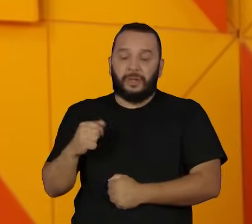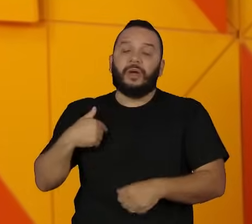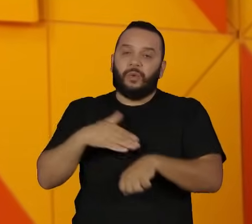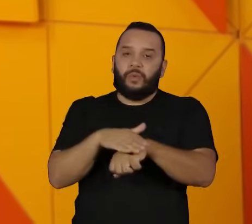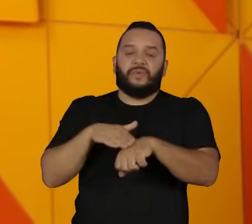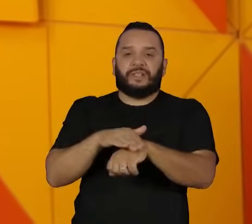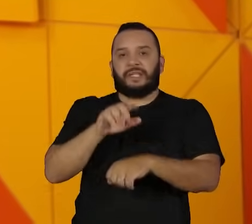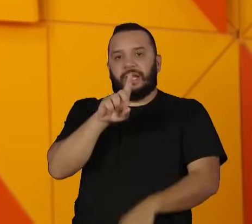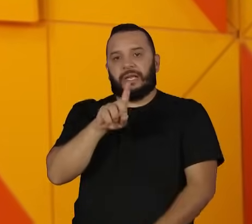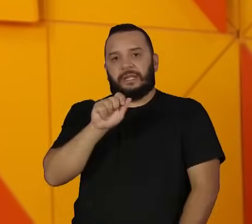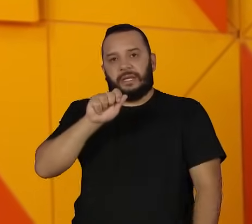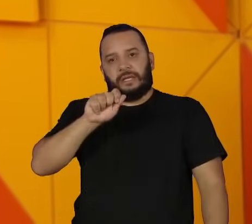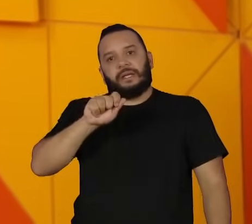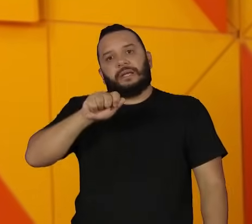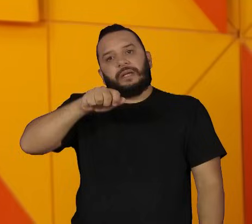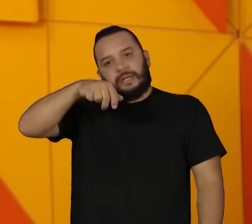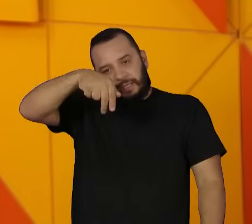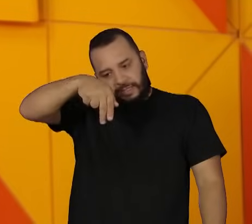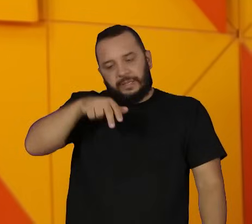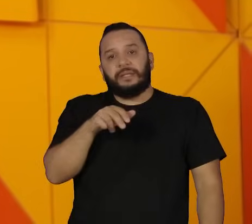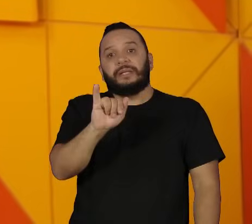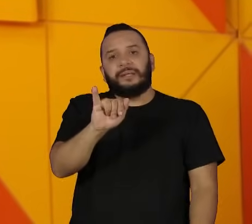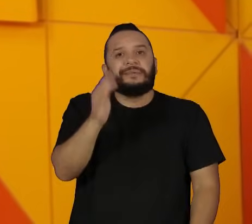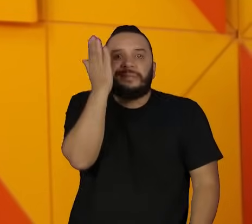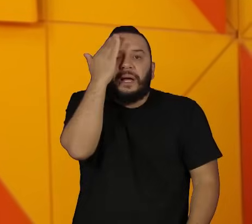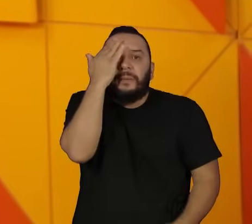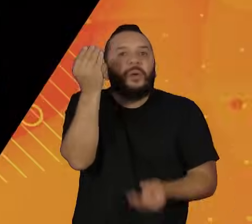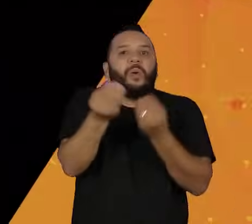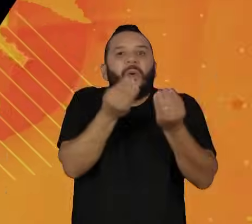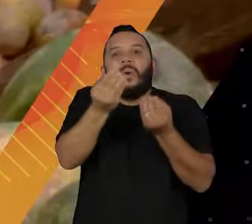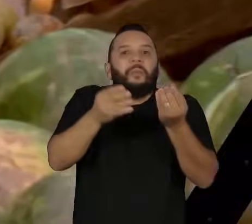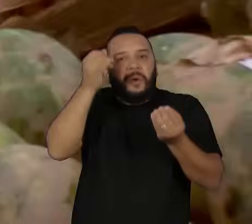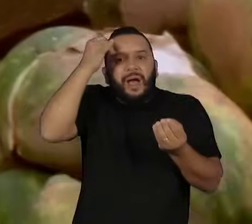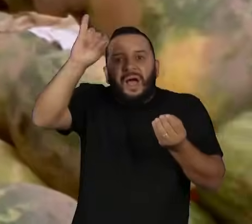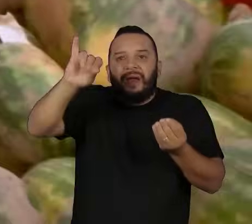perto e saber como é que nós podemos evitar esse desperdício.